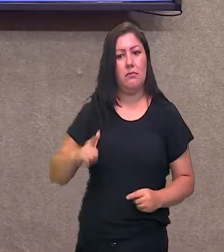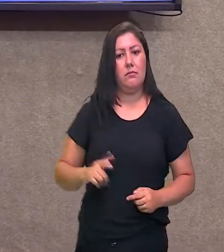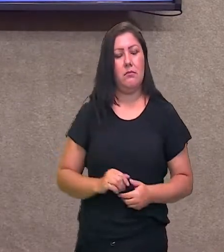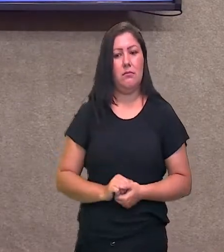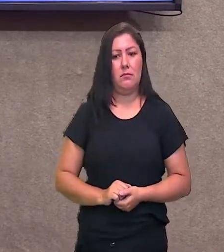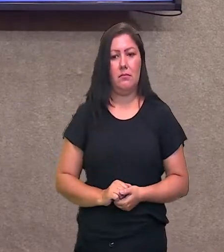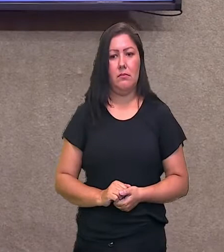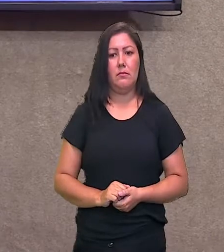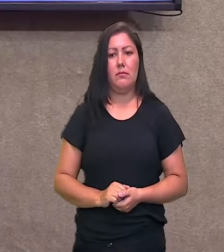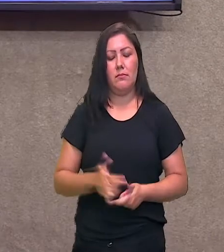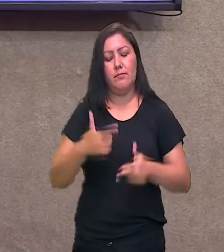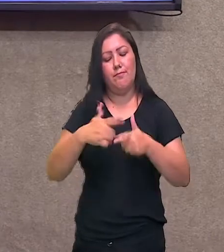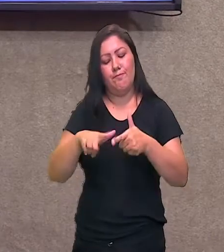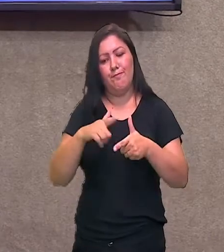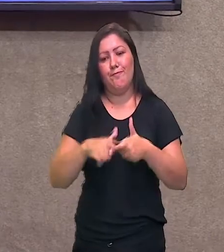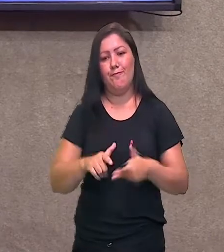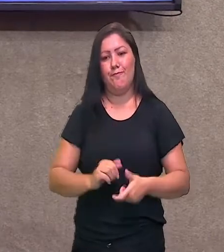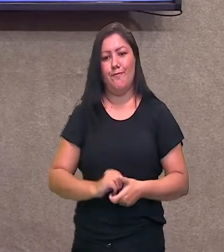Esse é o problema.